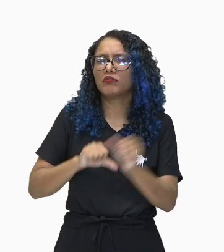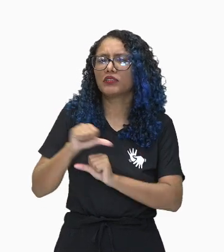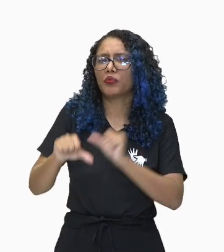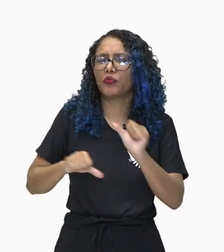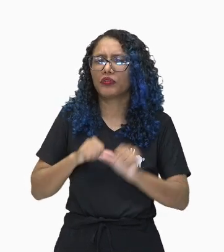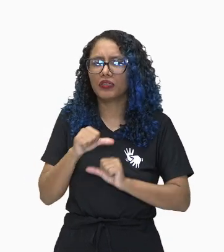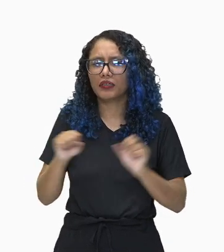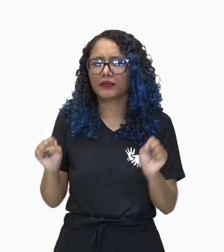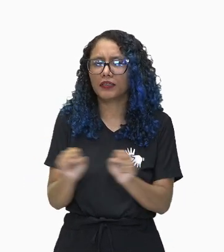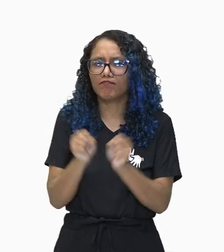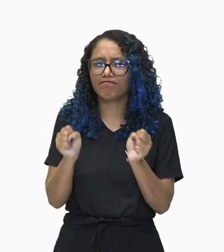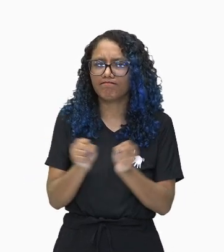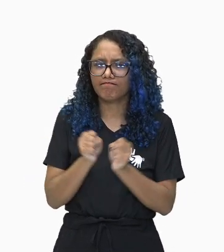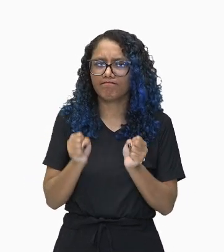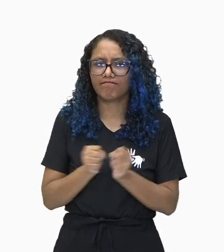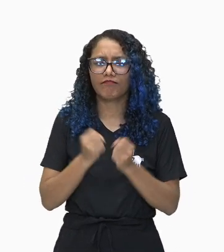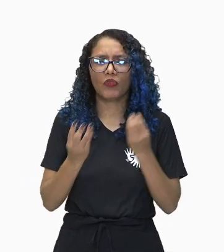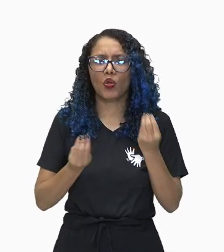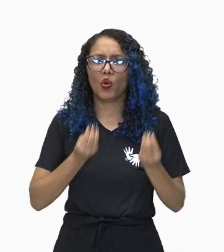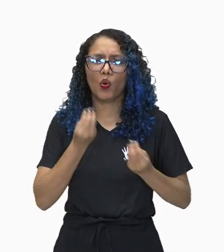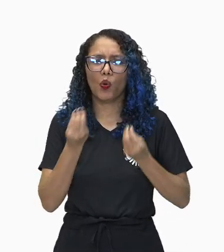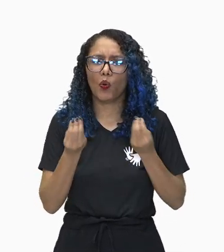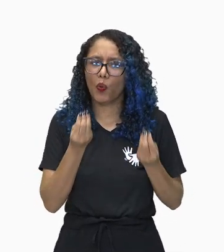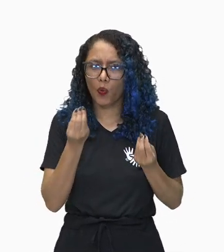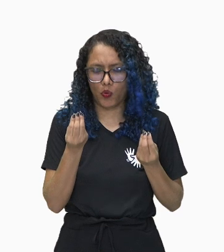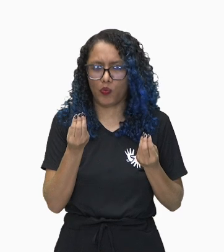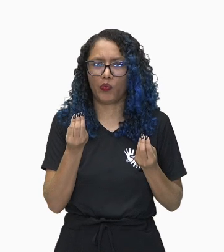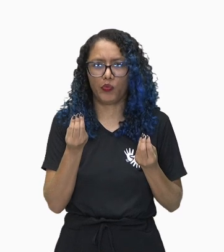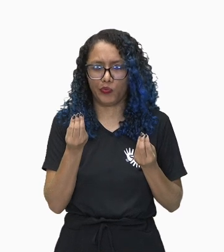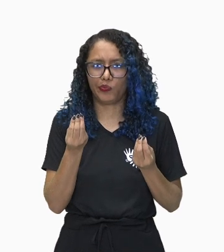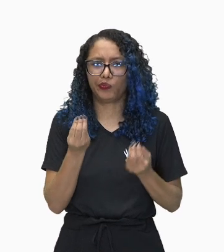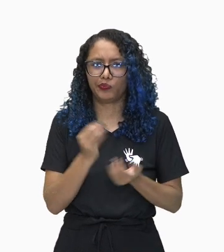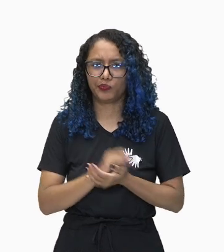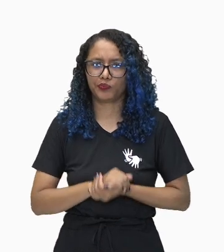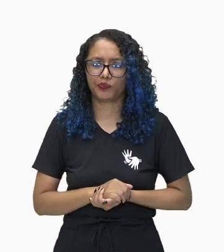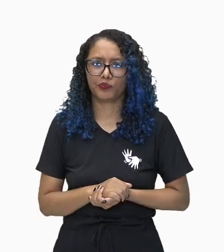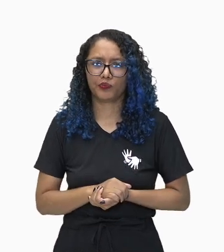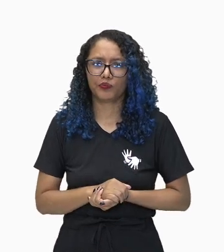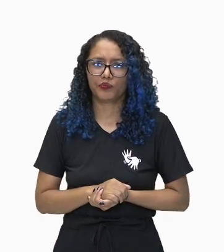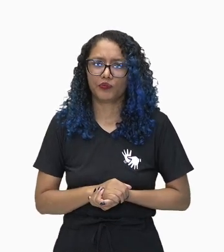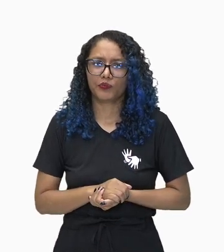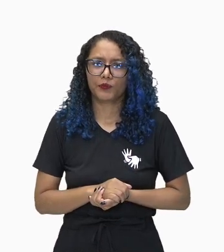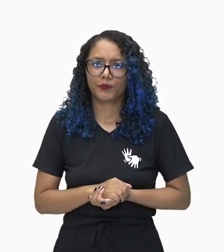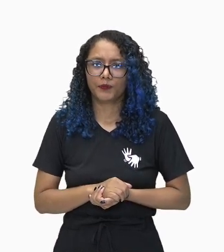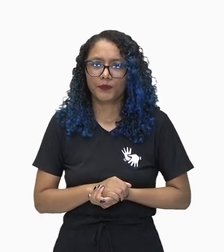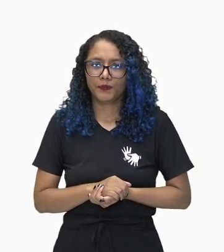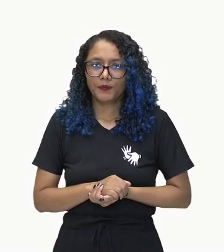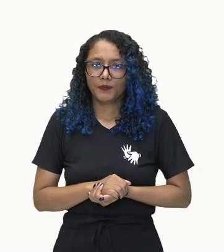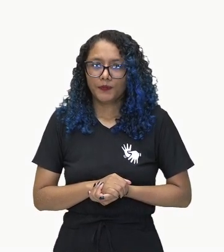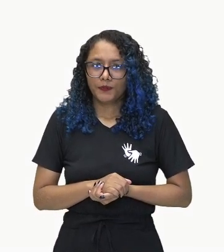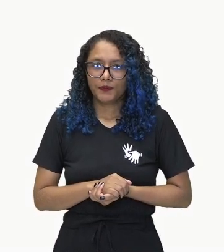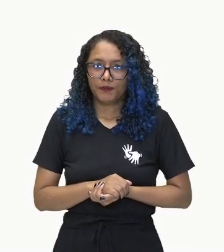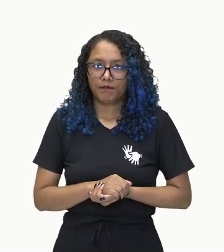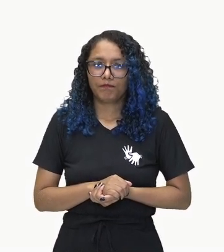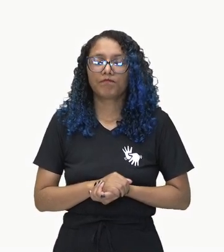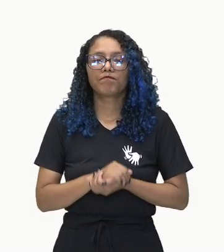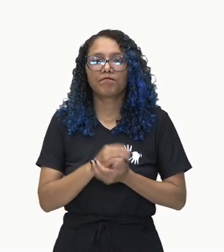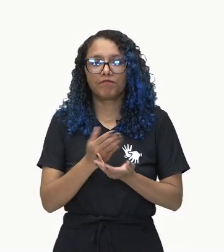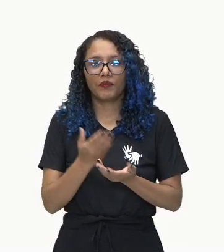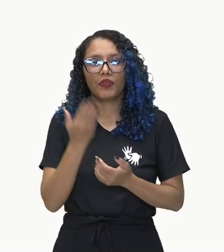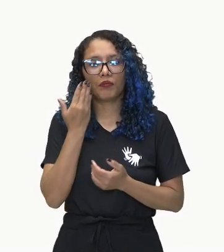essa quebra de substâncias que ocorre durante o processo da digestão. Os glicídios,